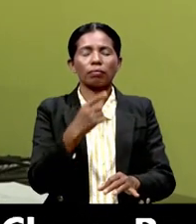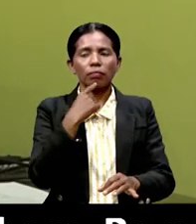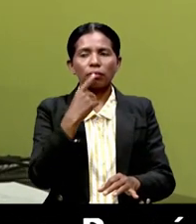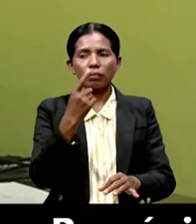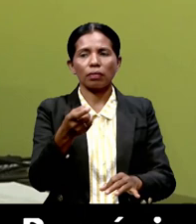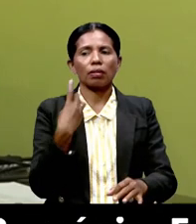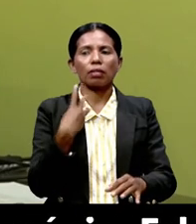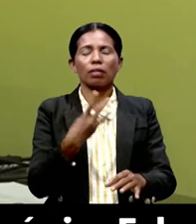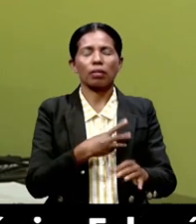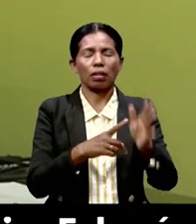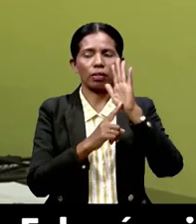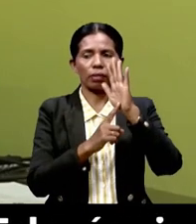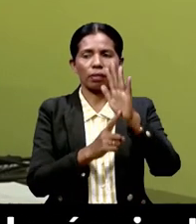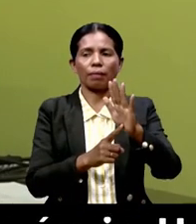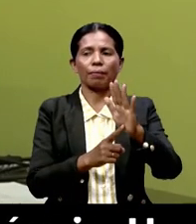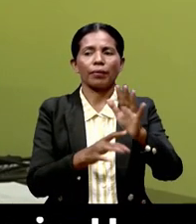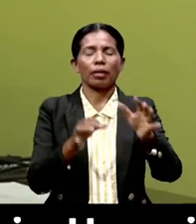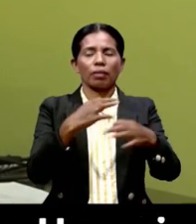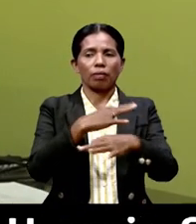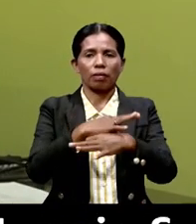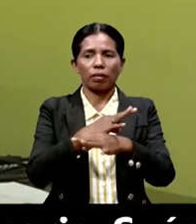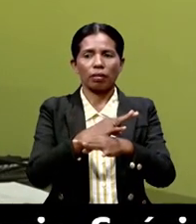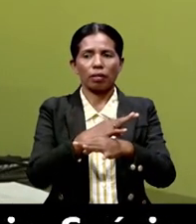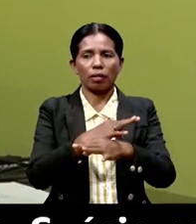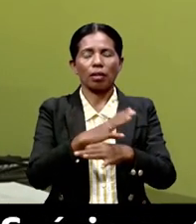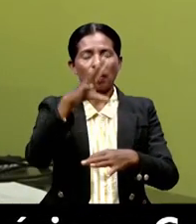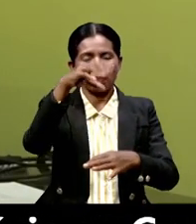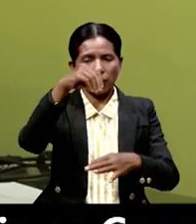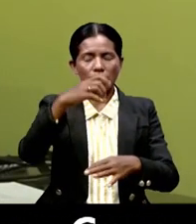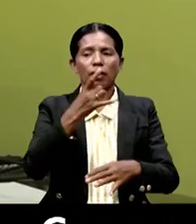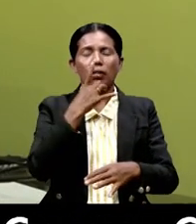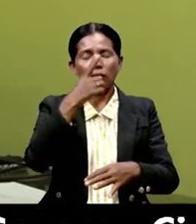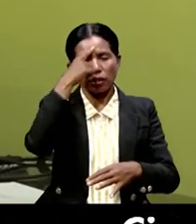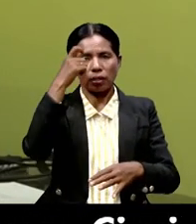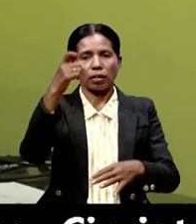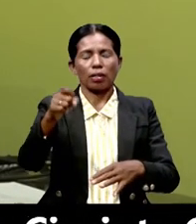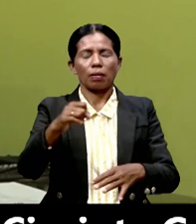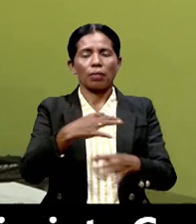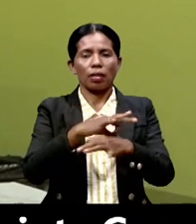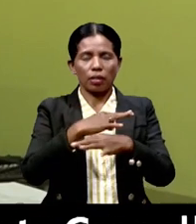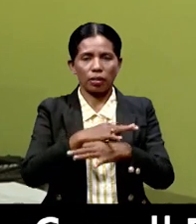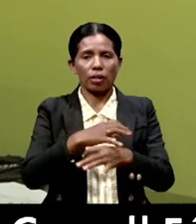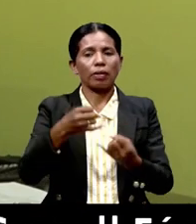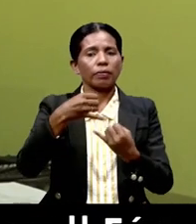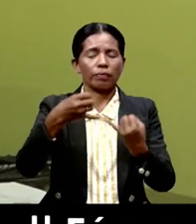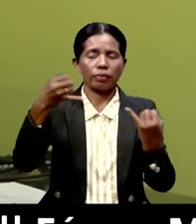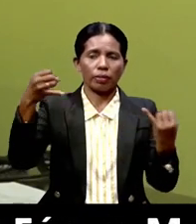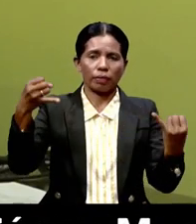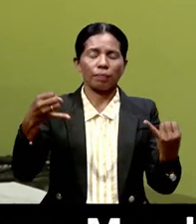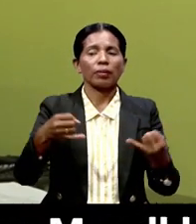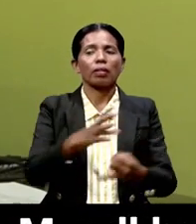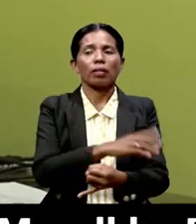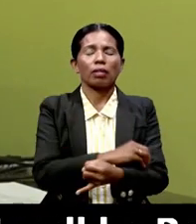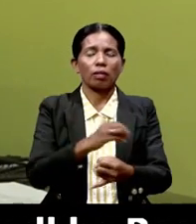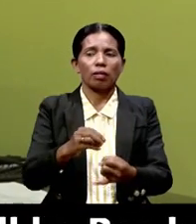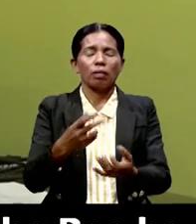ita pro for sai dan halo hamate aine tamba razan tamba rehabilitação proyecto 2016 ne det no